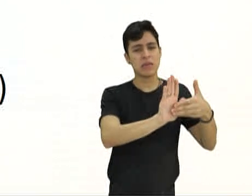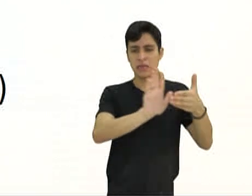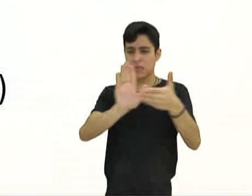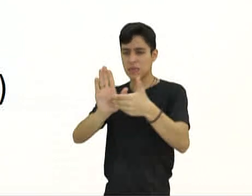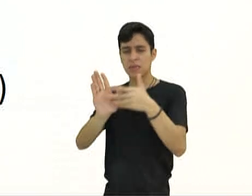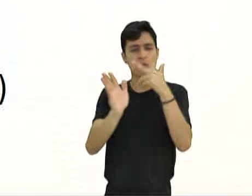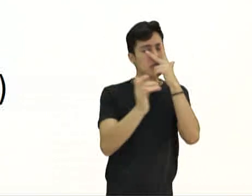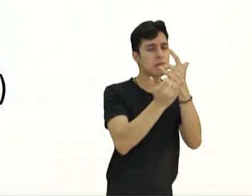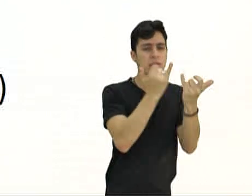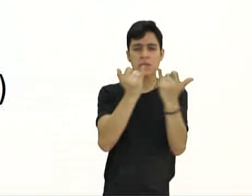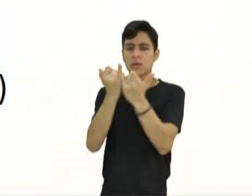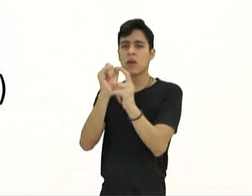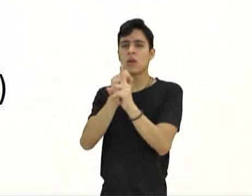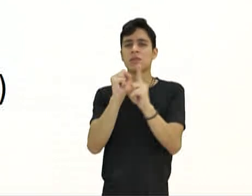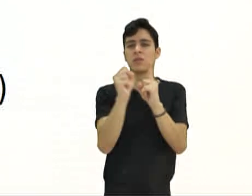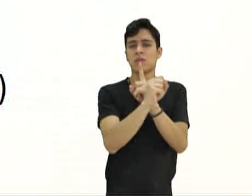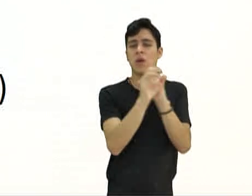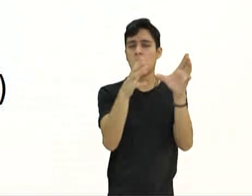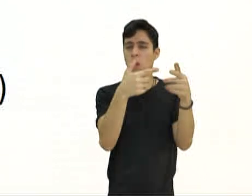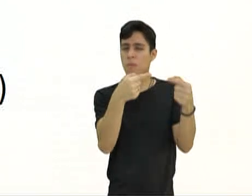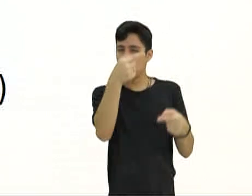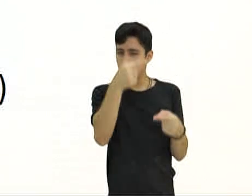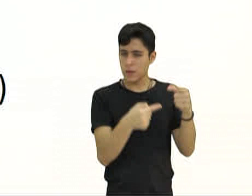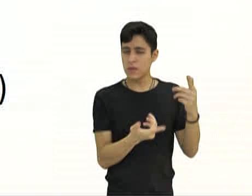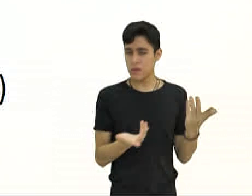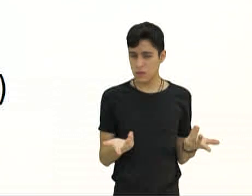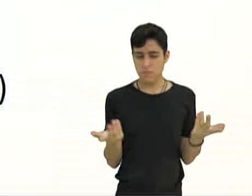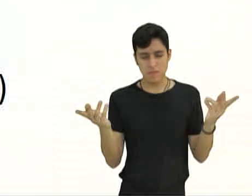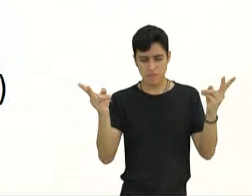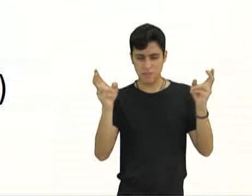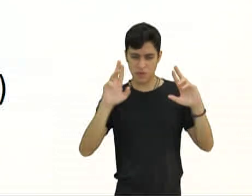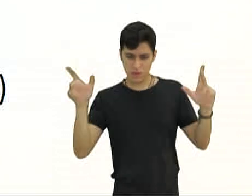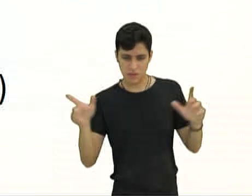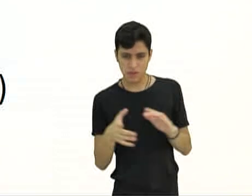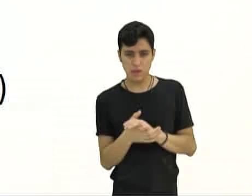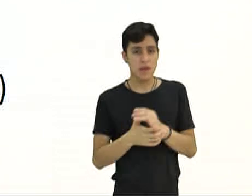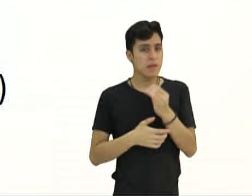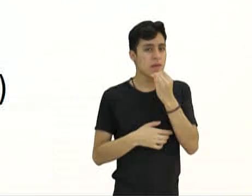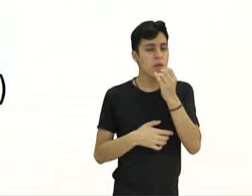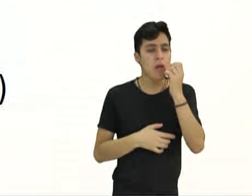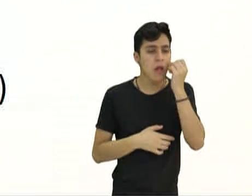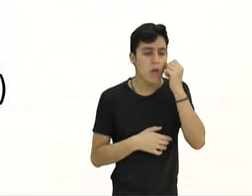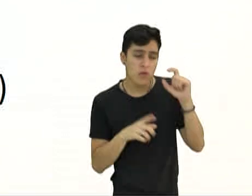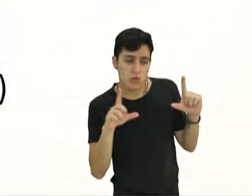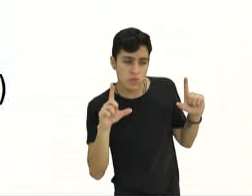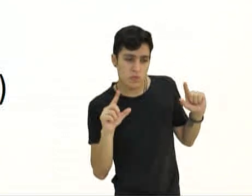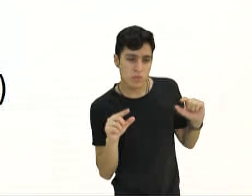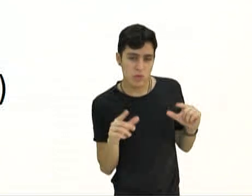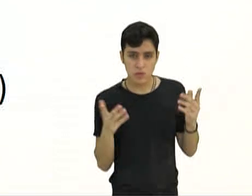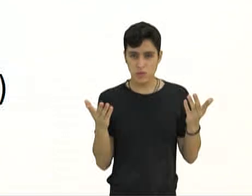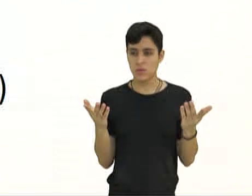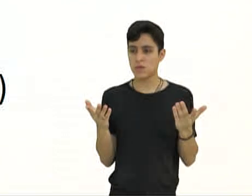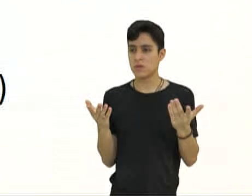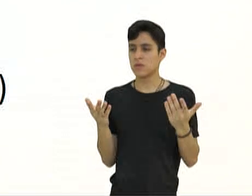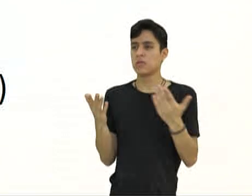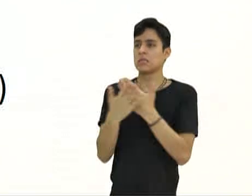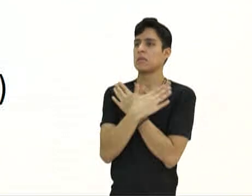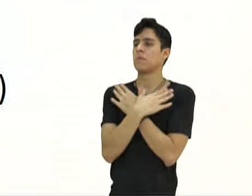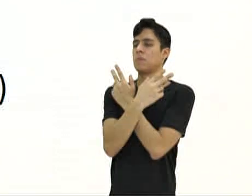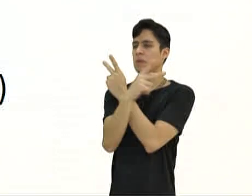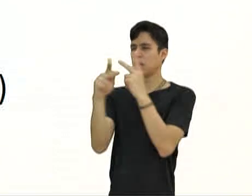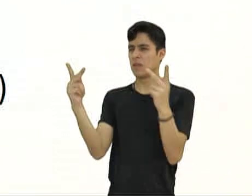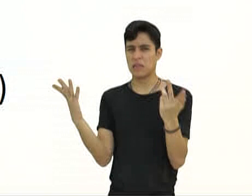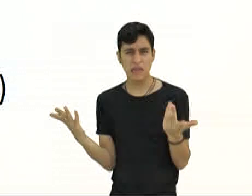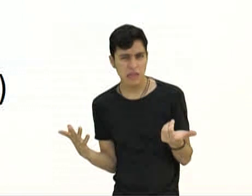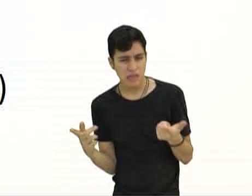feitas por grupos sociais e políticos, por exemplo, pela redução dos lucros para dar trabalho aos desempregados,